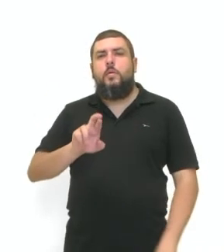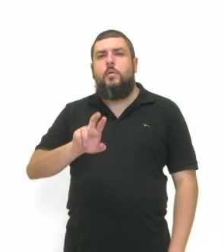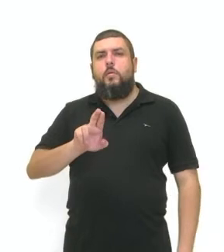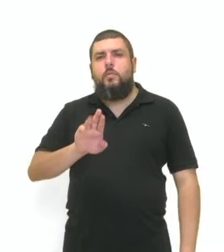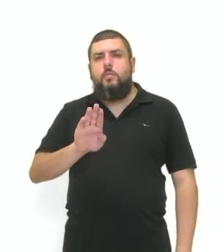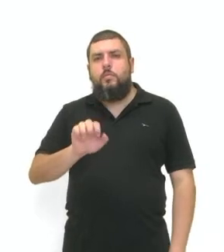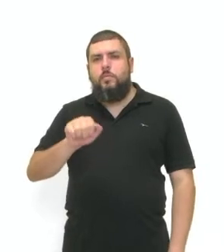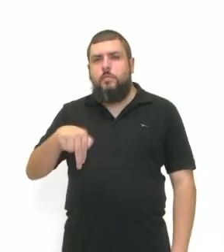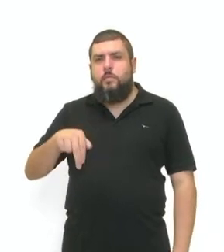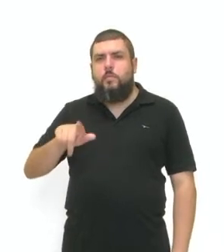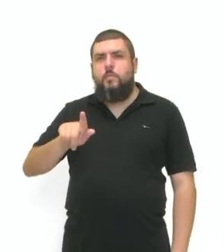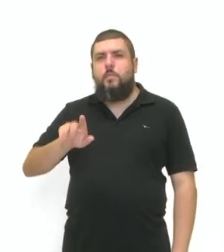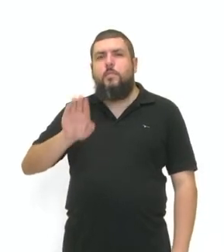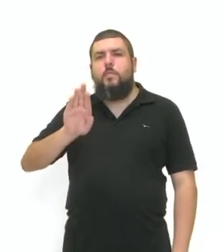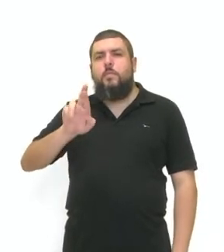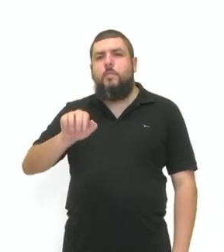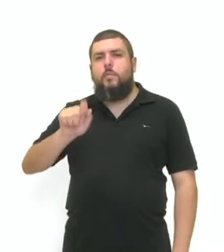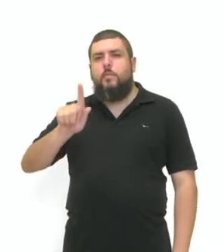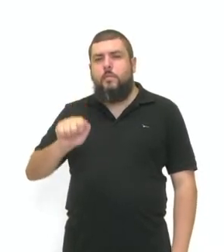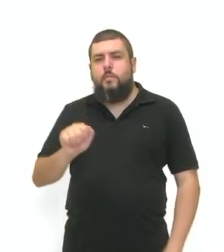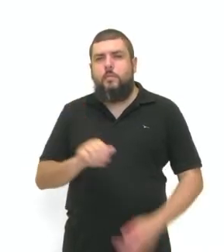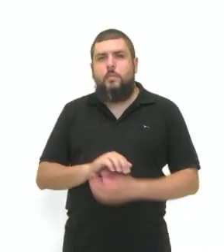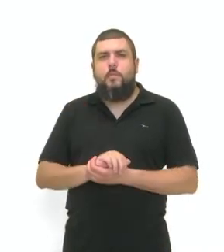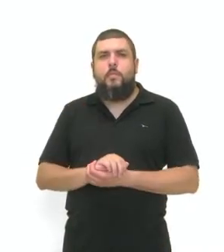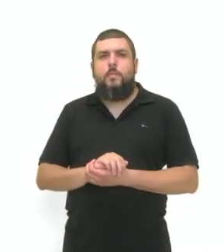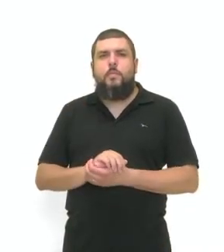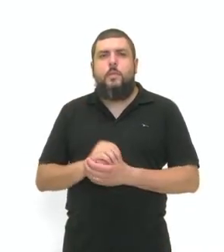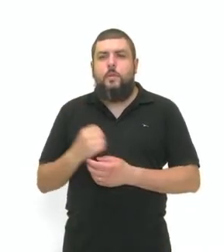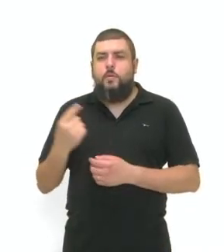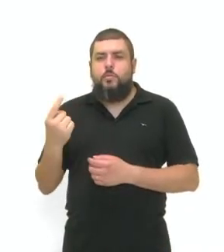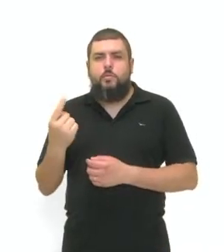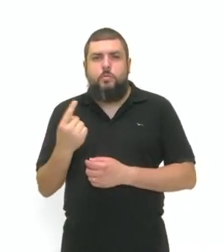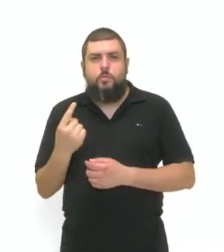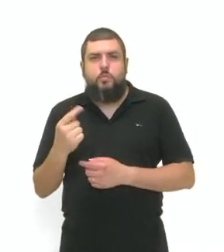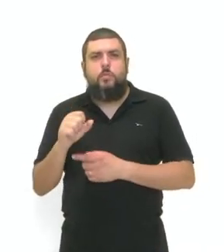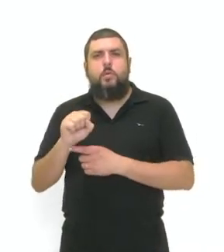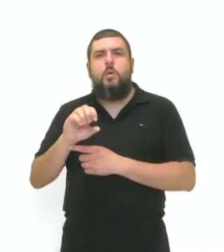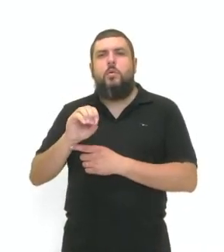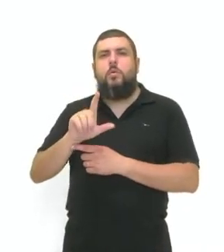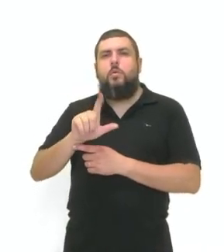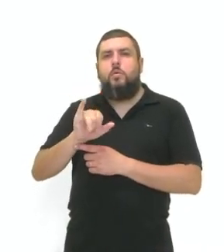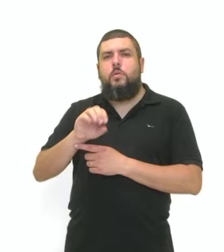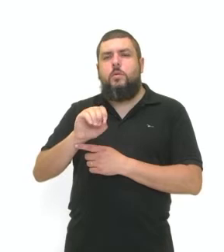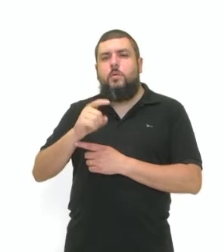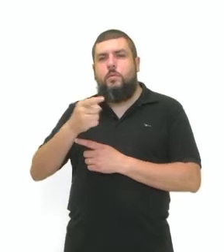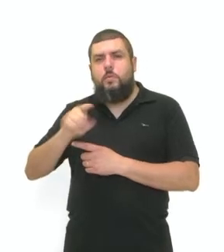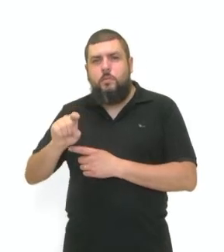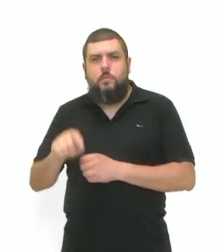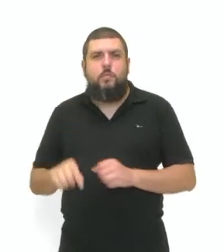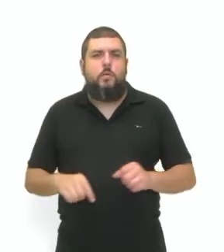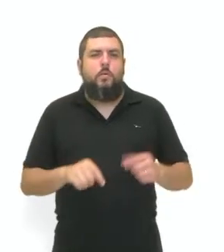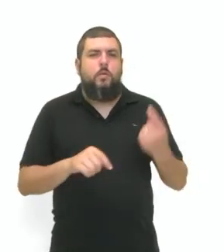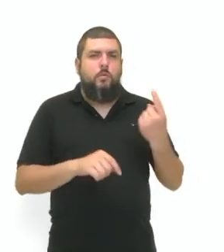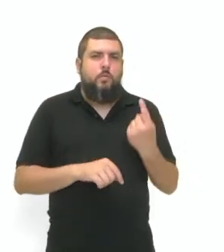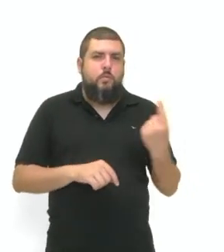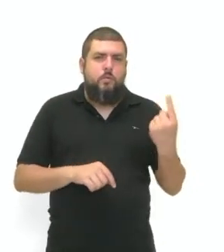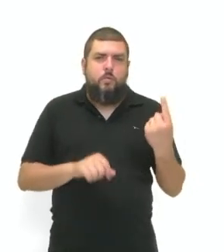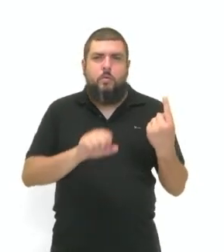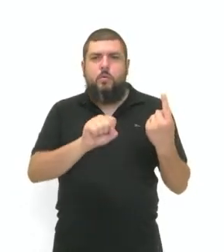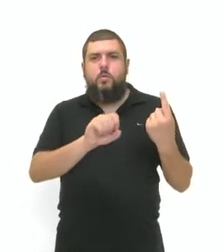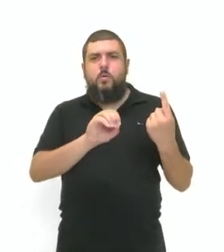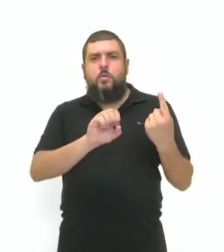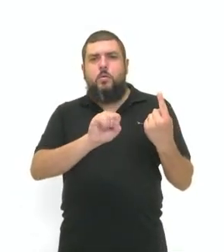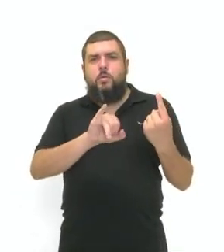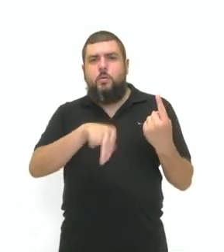divide como? Em solidão e sozinhez. Então, quando que aparece uma? A solidão aparece em